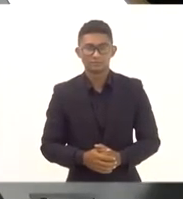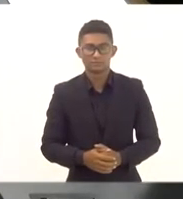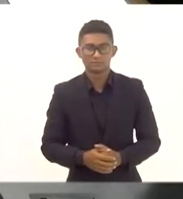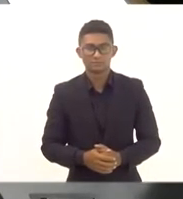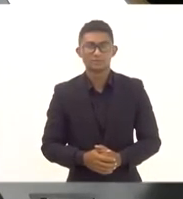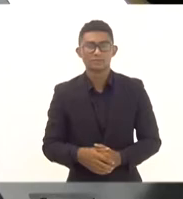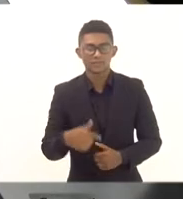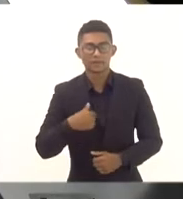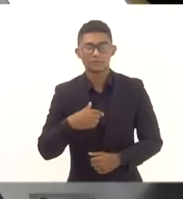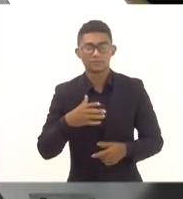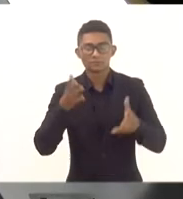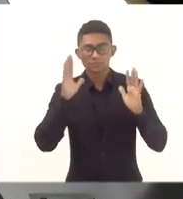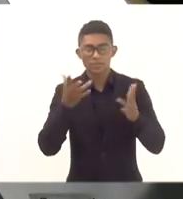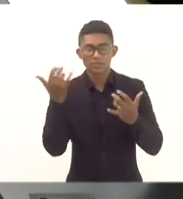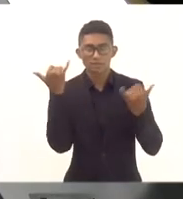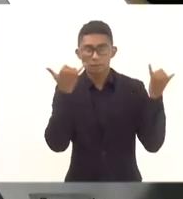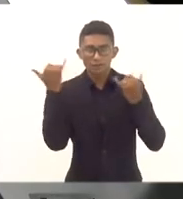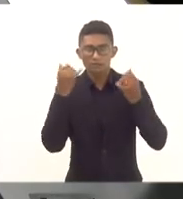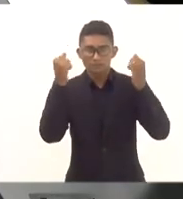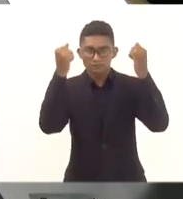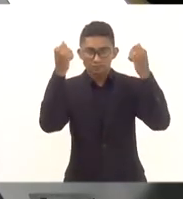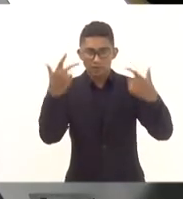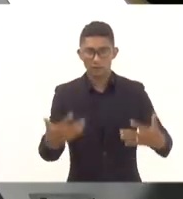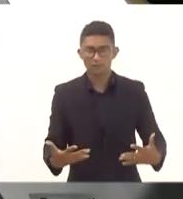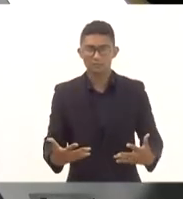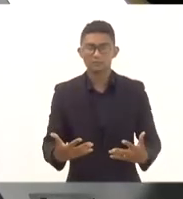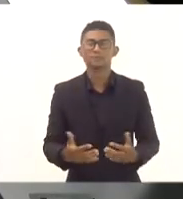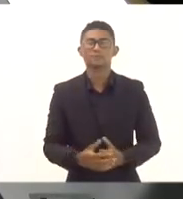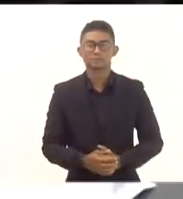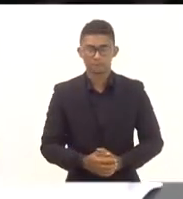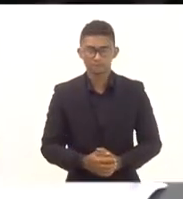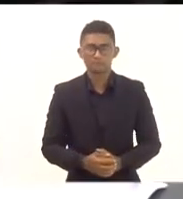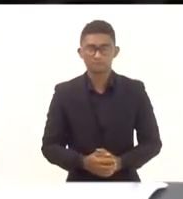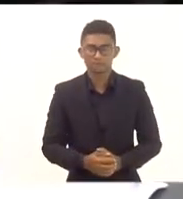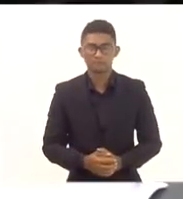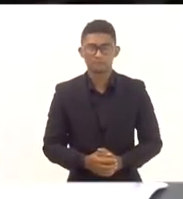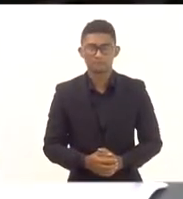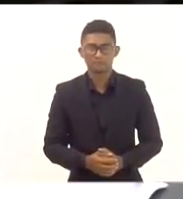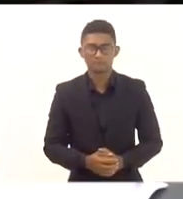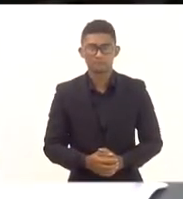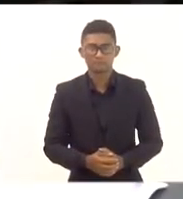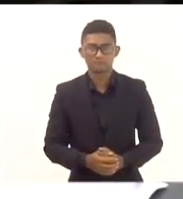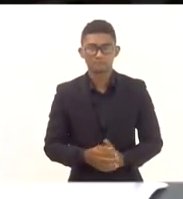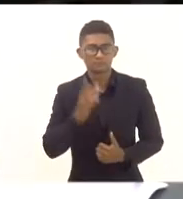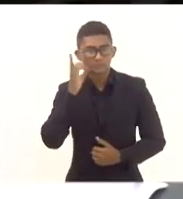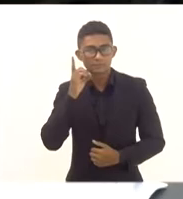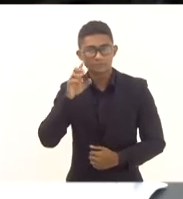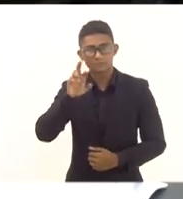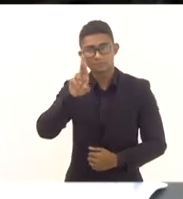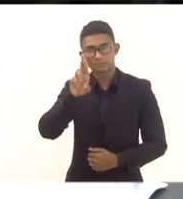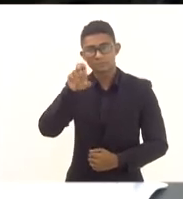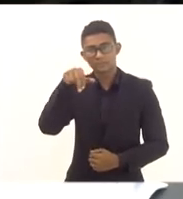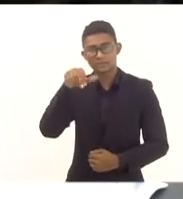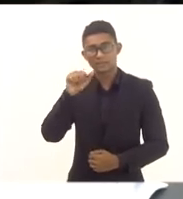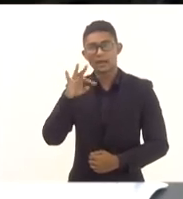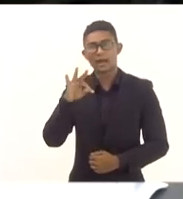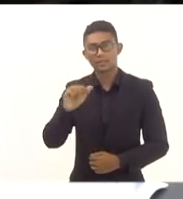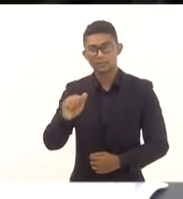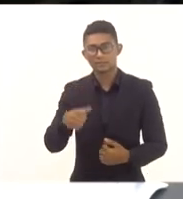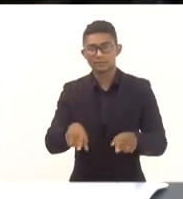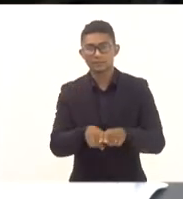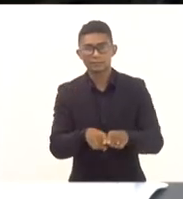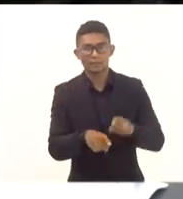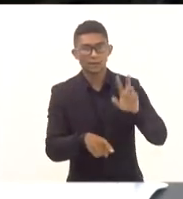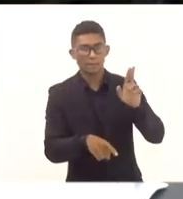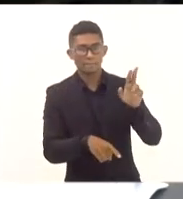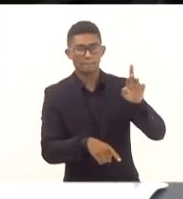vou chegar logo nos números na para a gente se bem bem Preciso né de que a deputada Renata já fez o deputado Bruno já